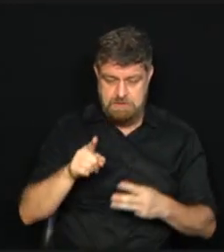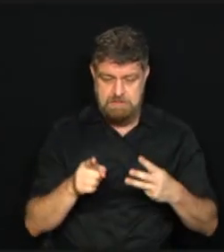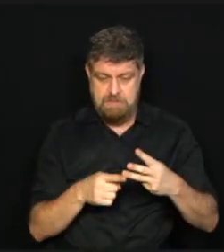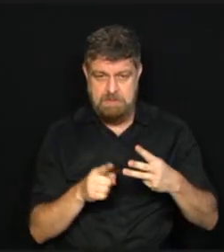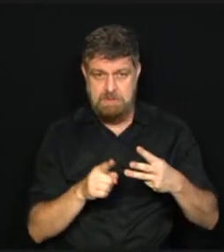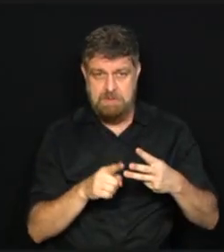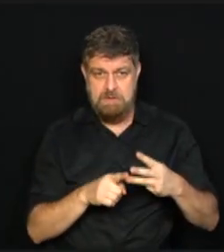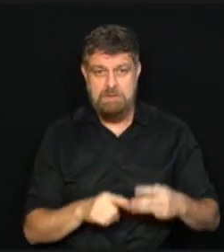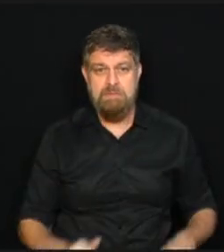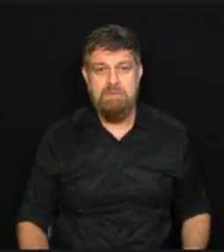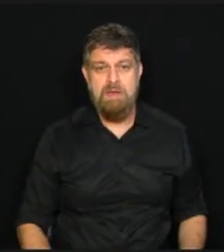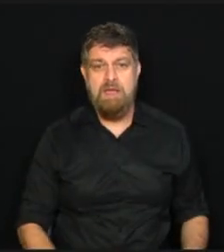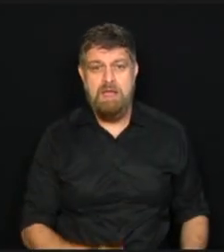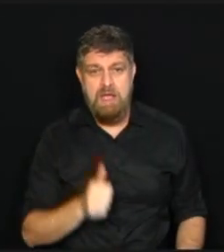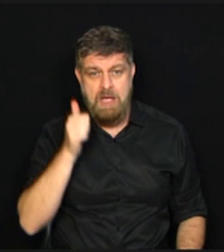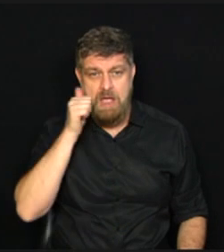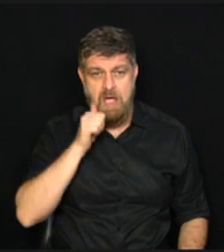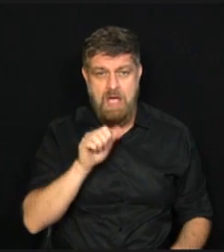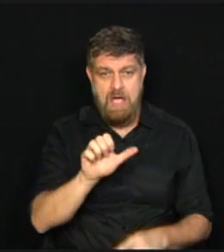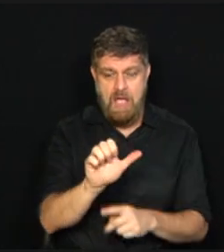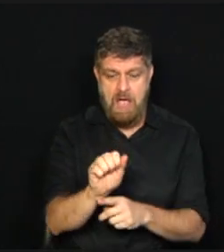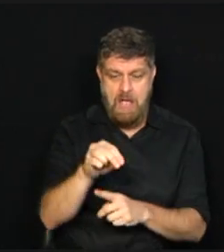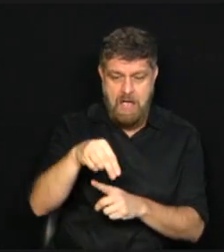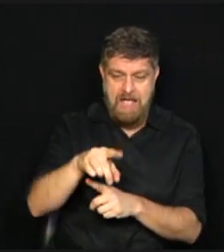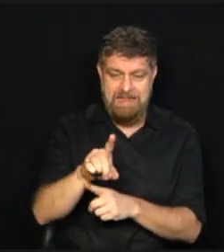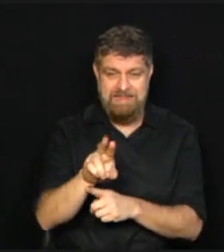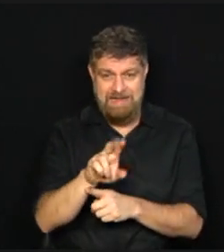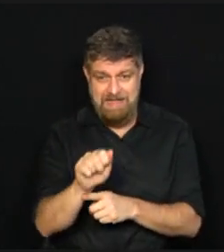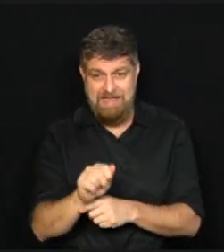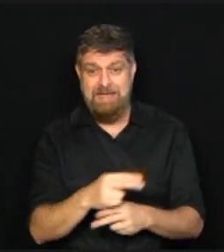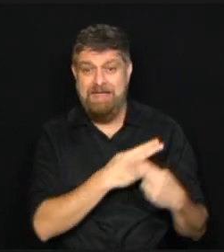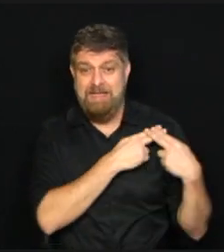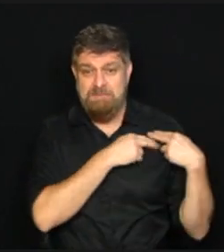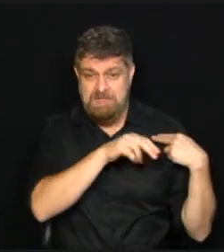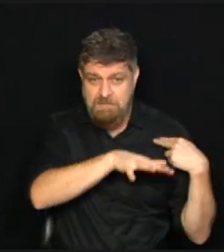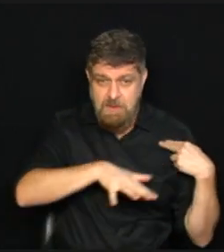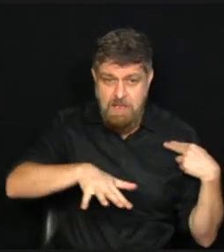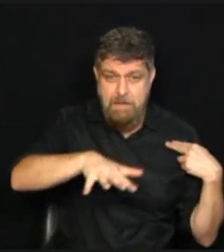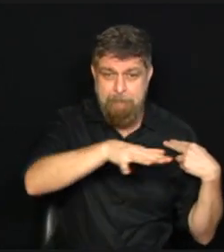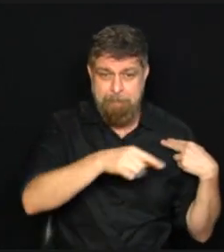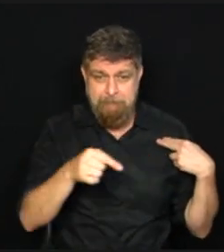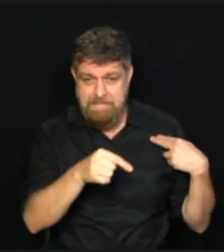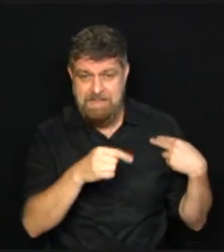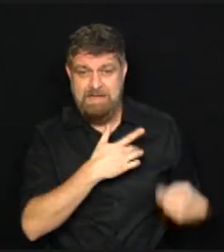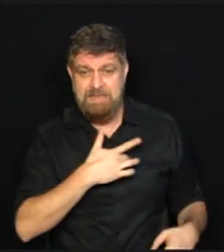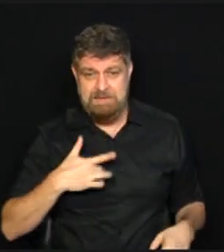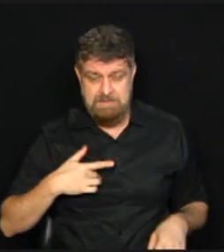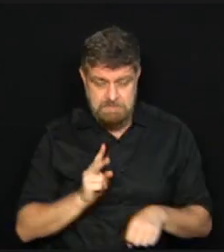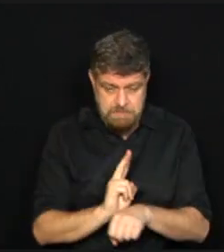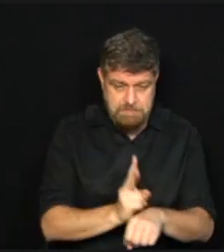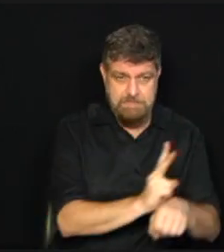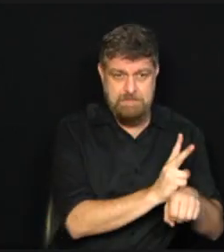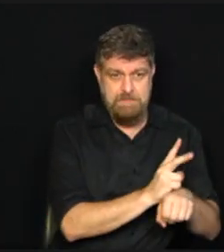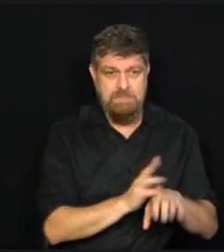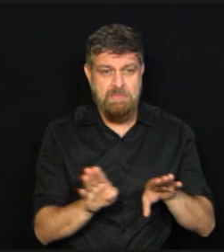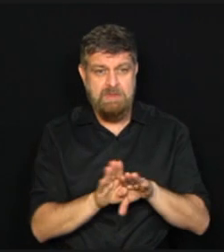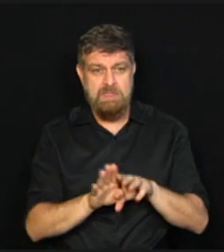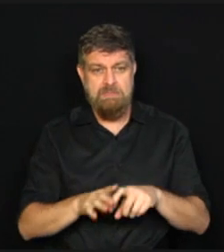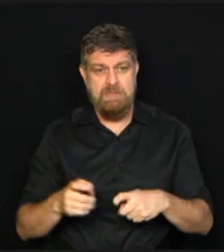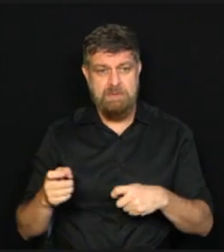Von Zuben, ao Irineu Vicente Júnior, a doutora